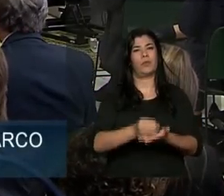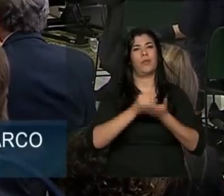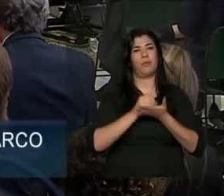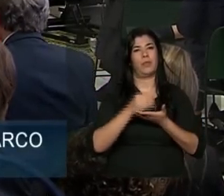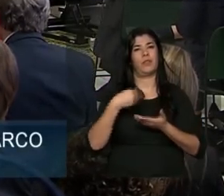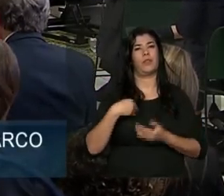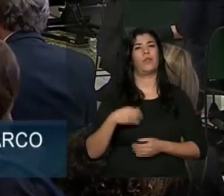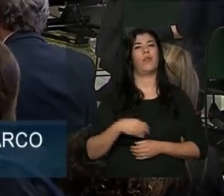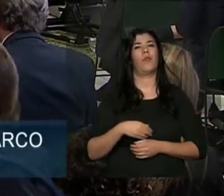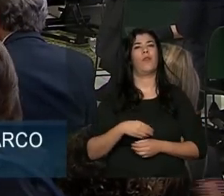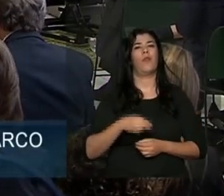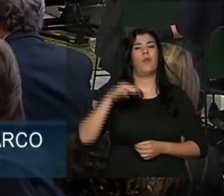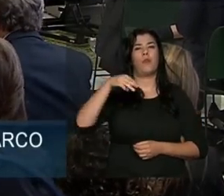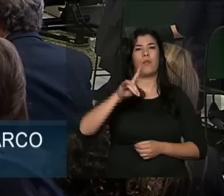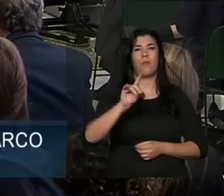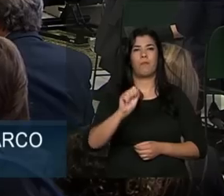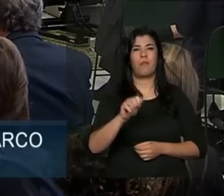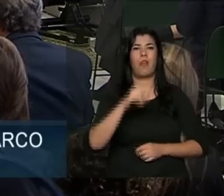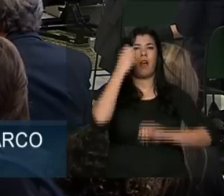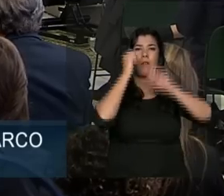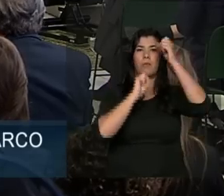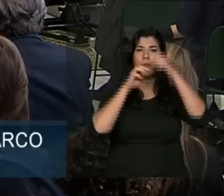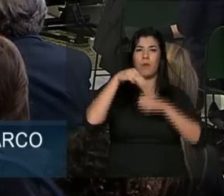Meio Ambiente, o Ministério da Indústria e Comércio,